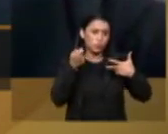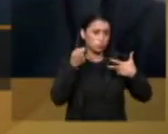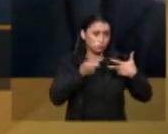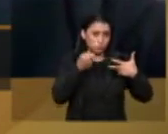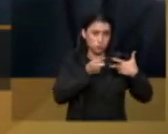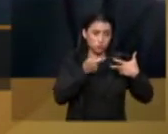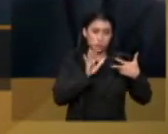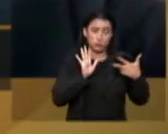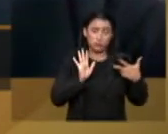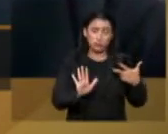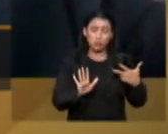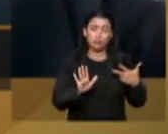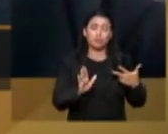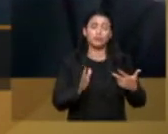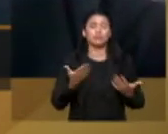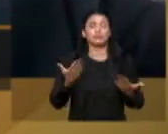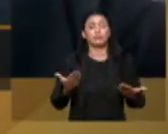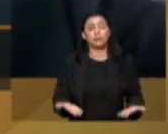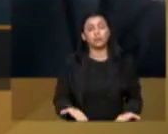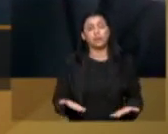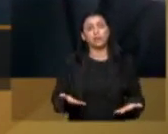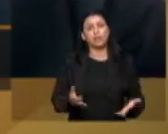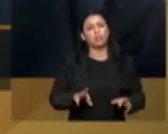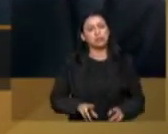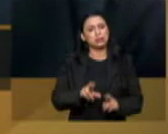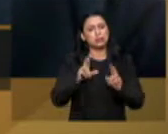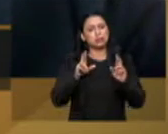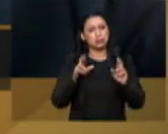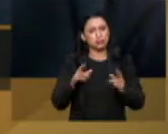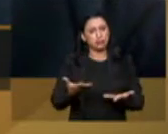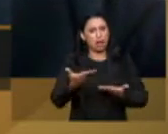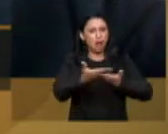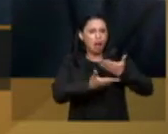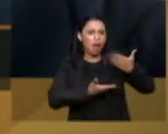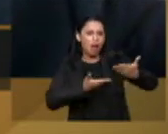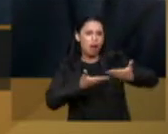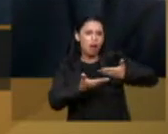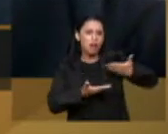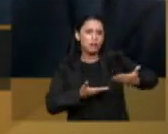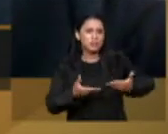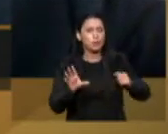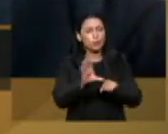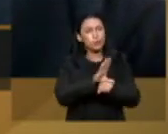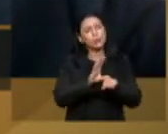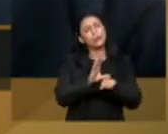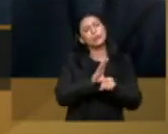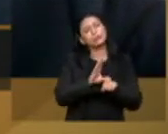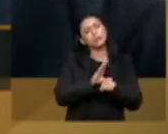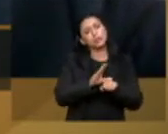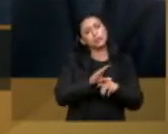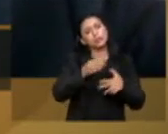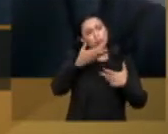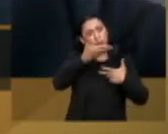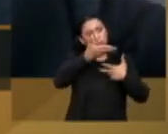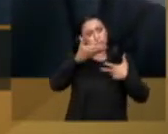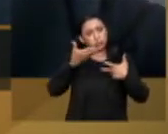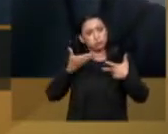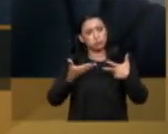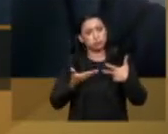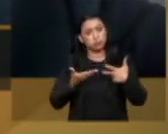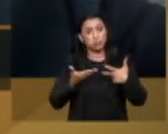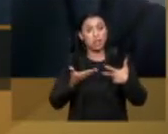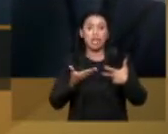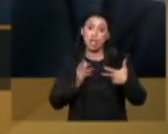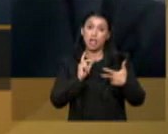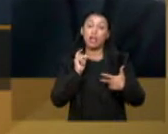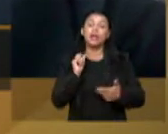de certo modo, distorce a relação constitucional entre os poderes.